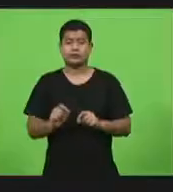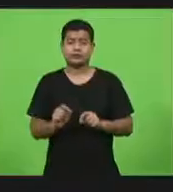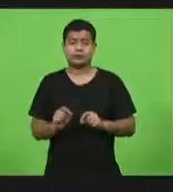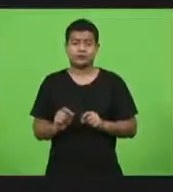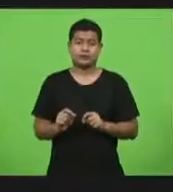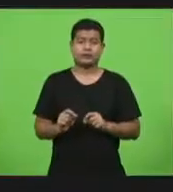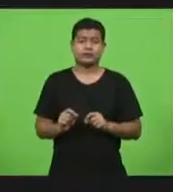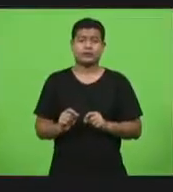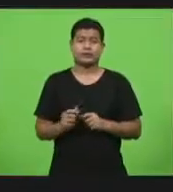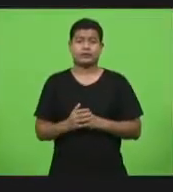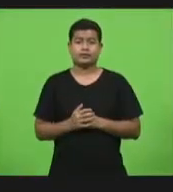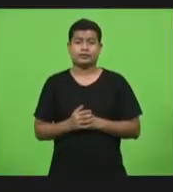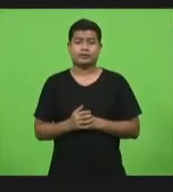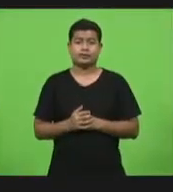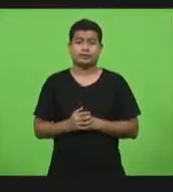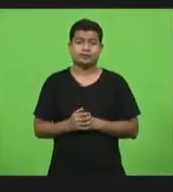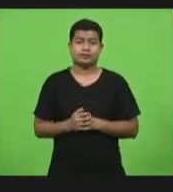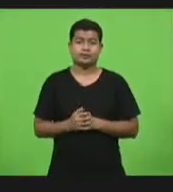eu apresentar não é